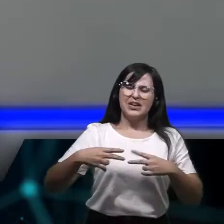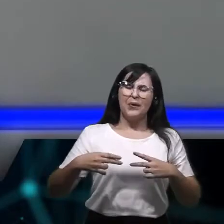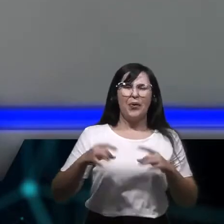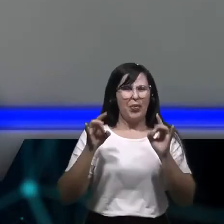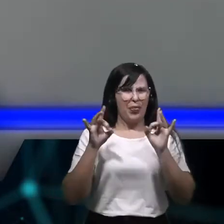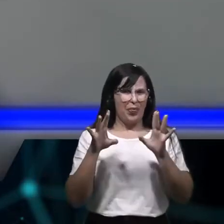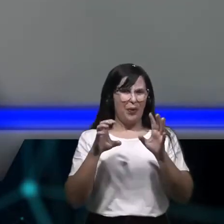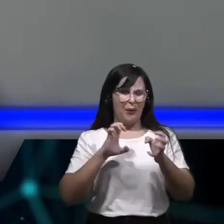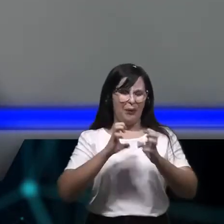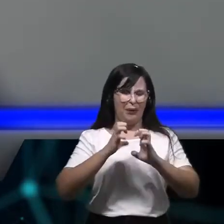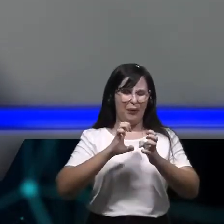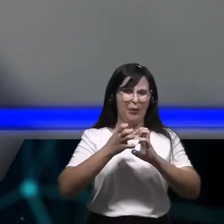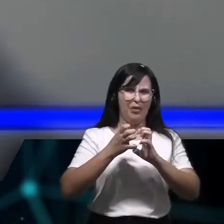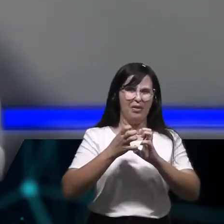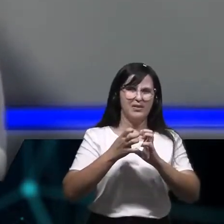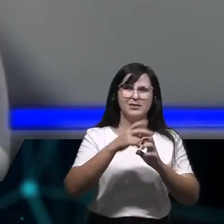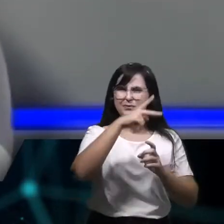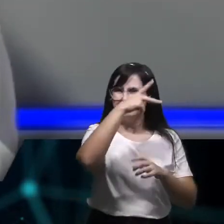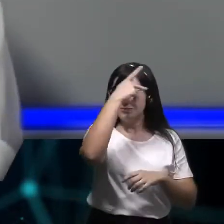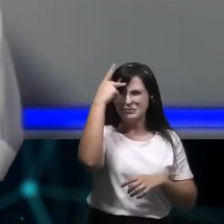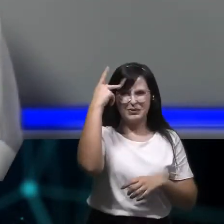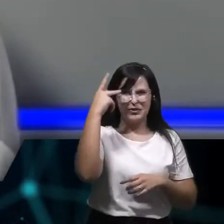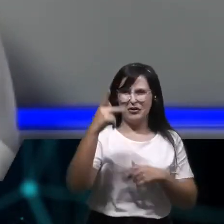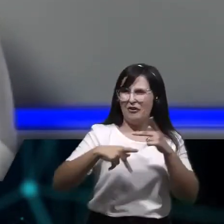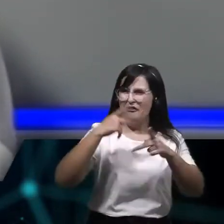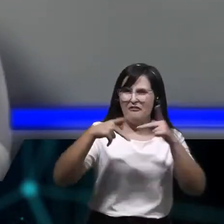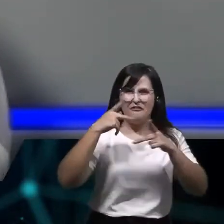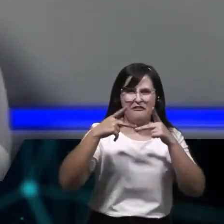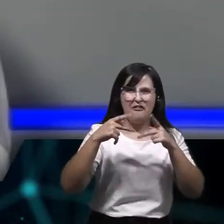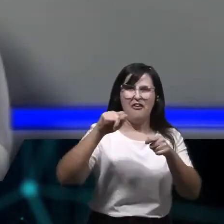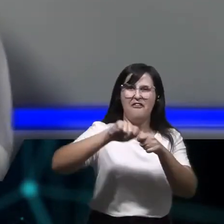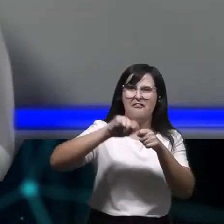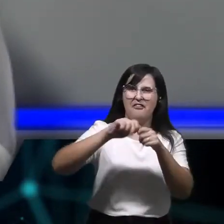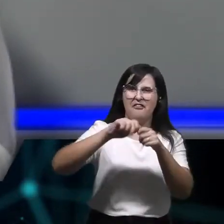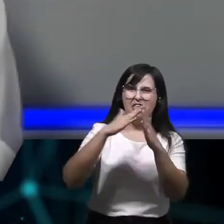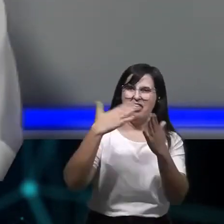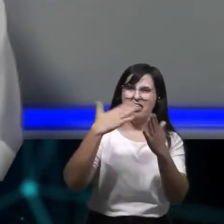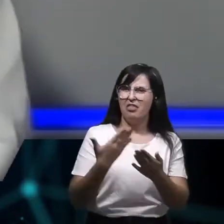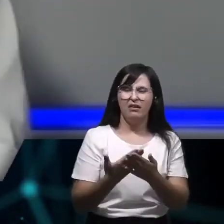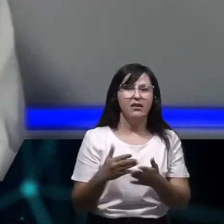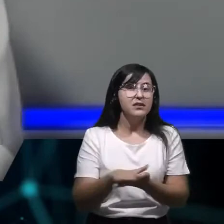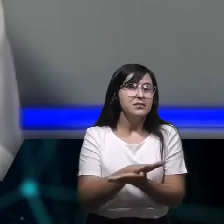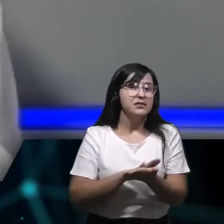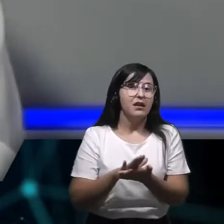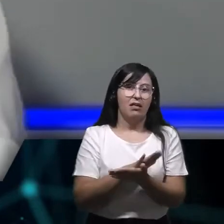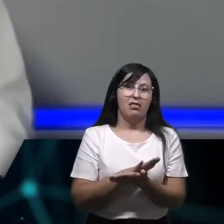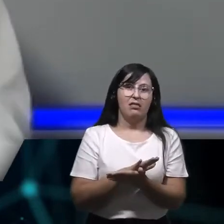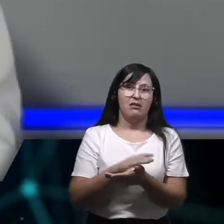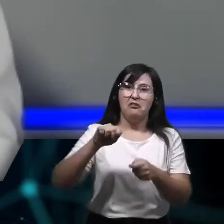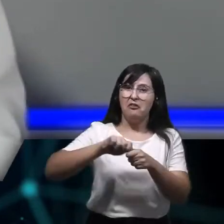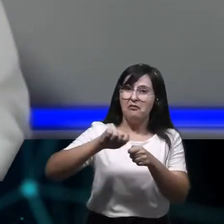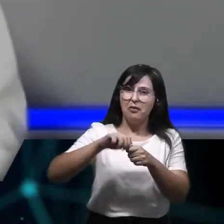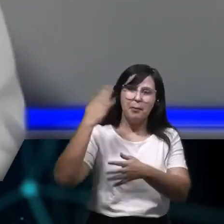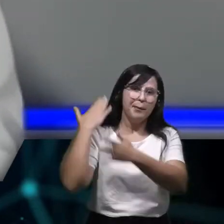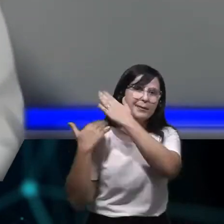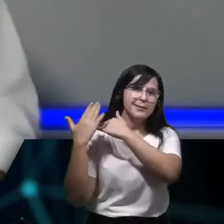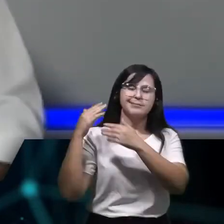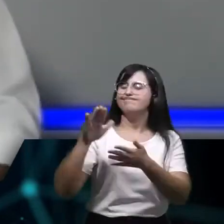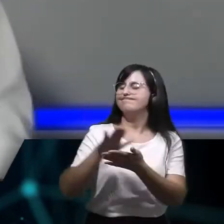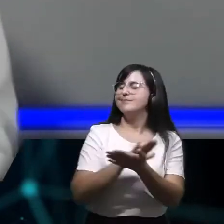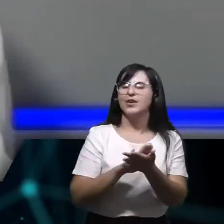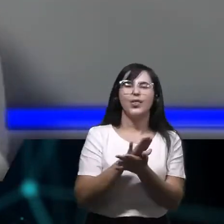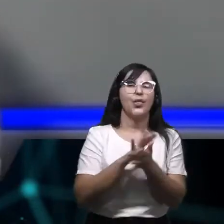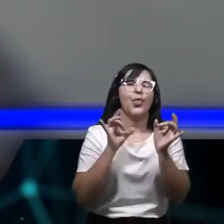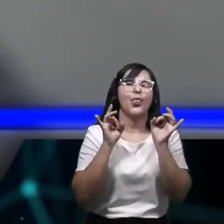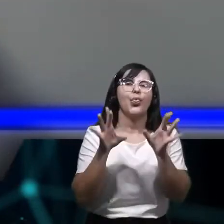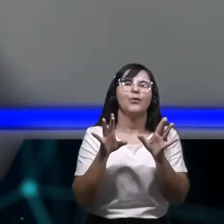disso, aquilo. Ninguém fala em construção nenhuma, ninguém aqui falou em construir escola, nem nada. Nem que foi que fez, só está o que vem se mantendo